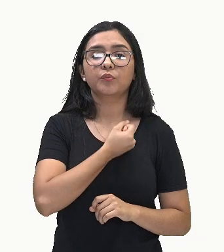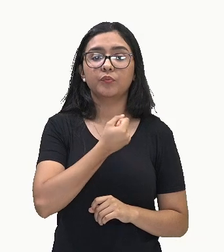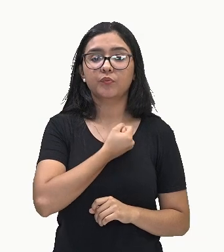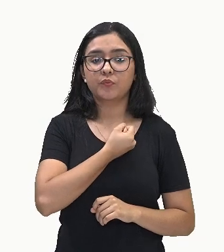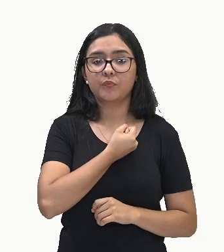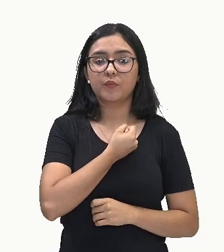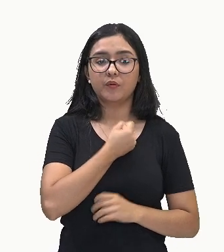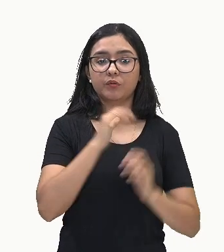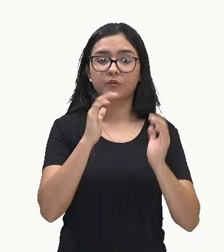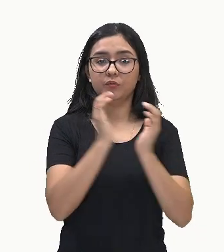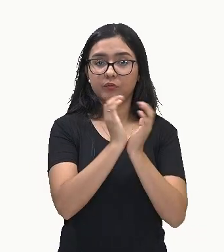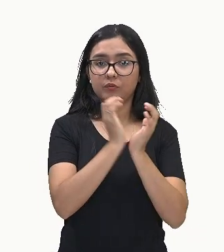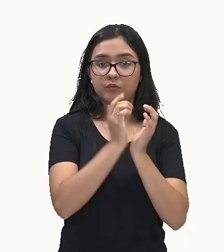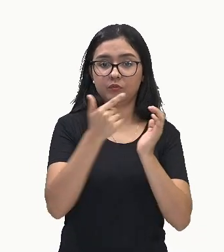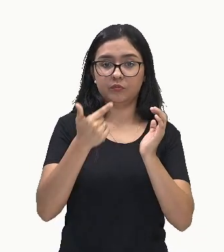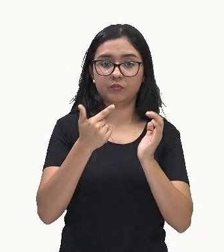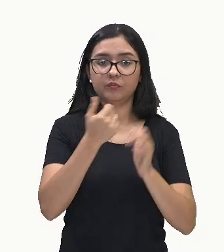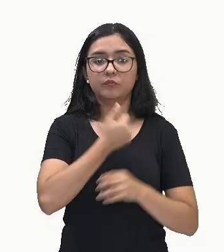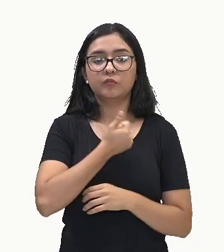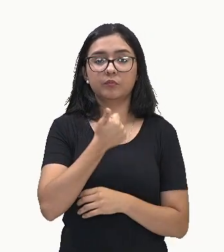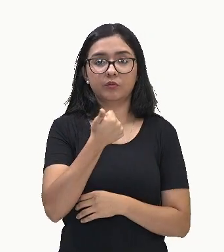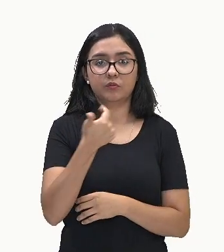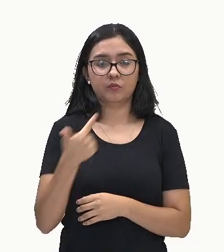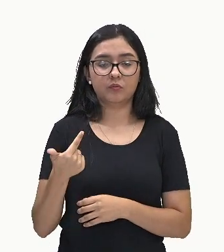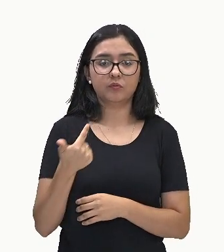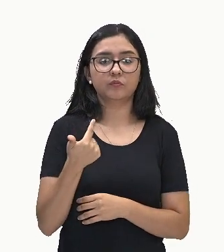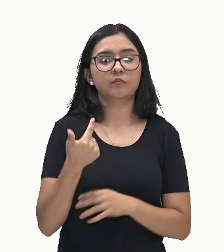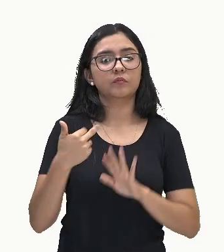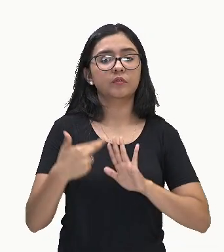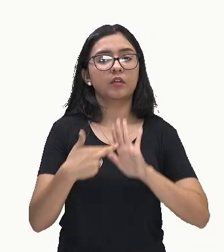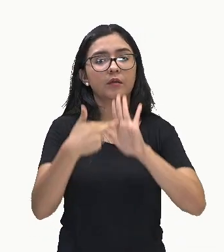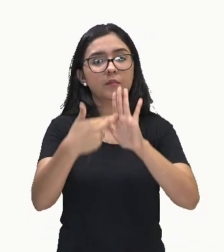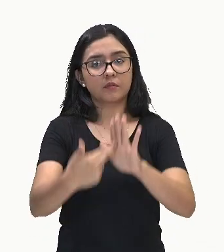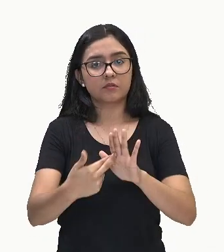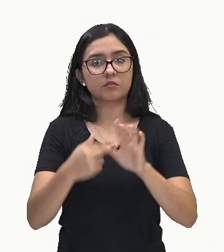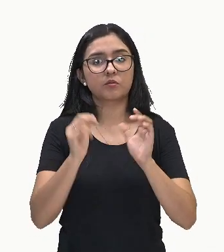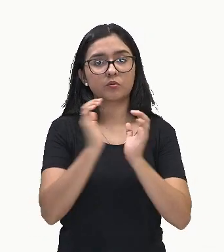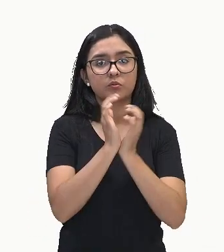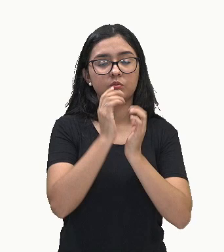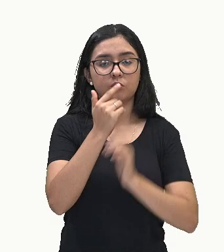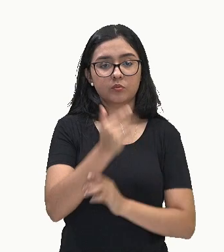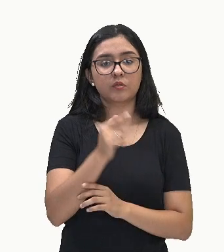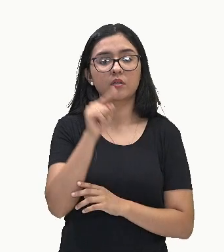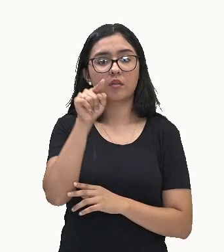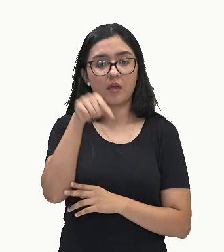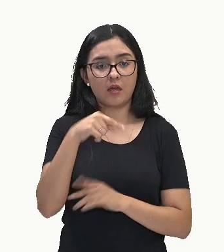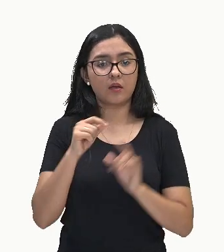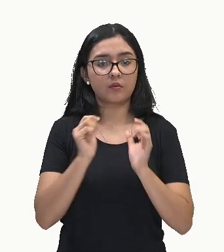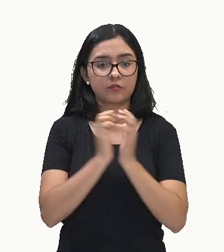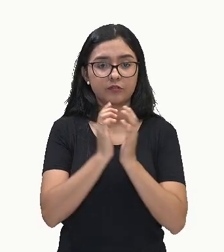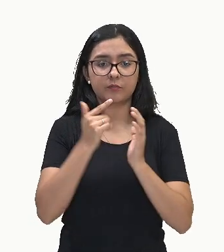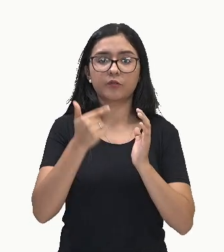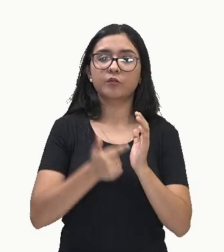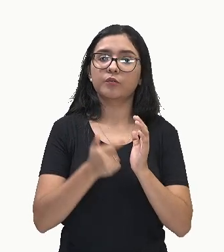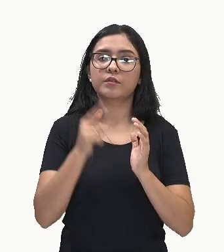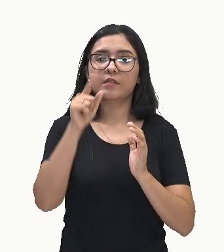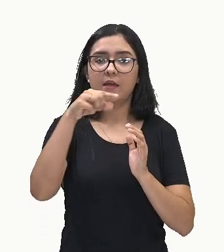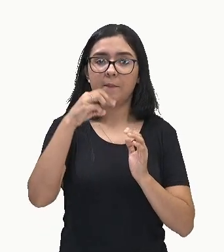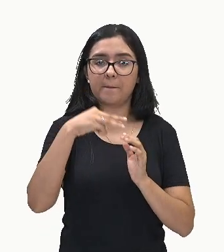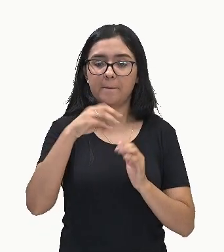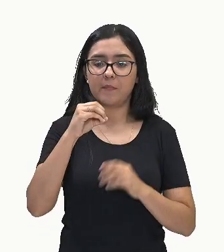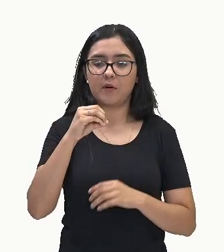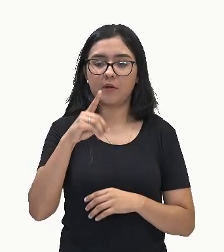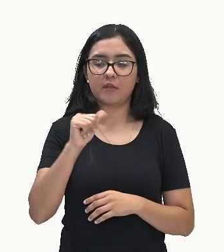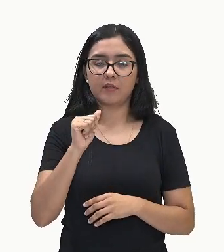né 12 com maior número de repetições que representa o time do Então pode se dizer que o time do está na moda